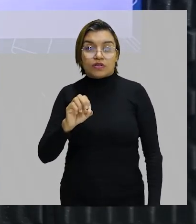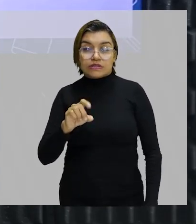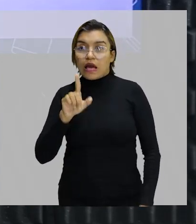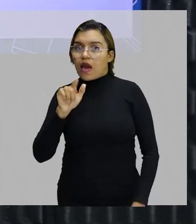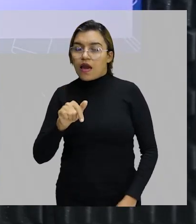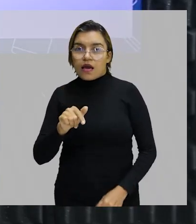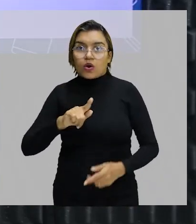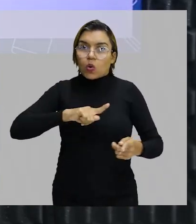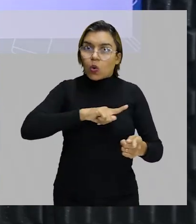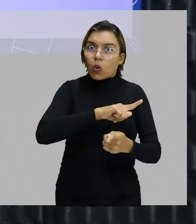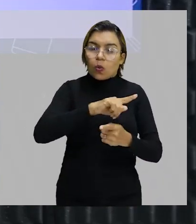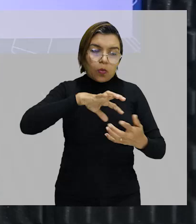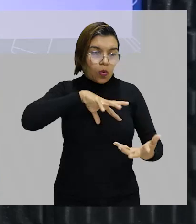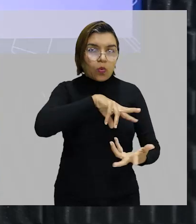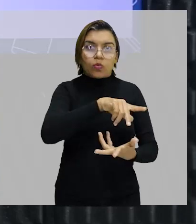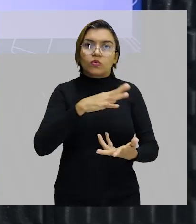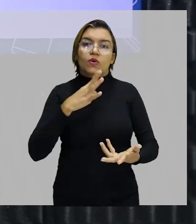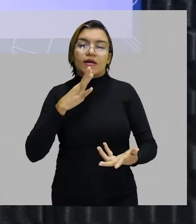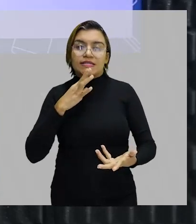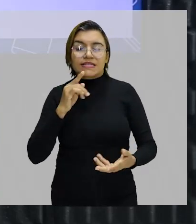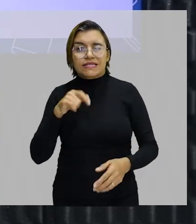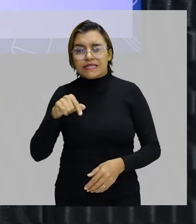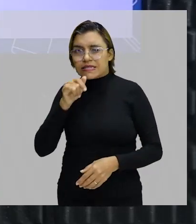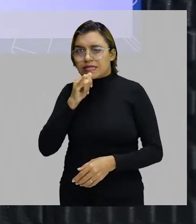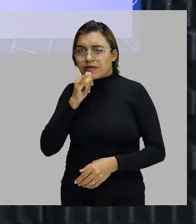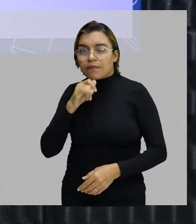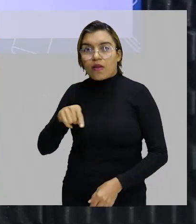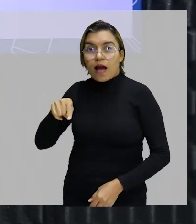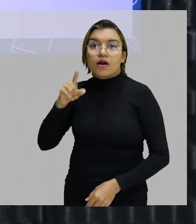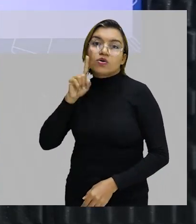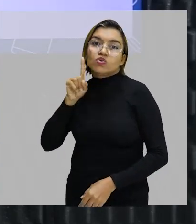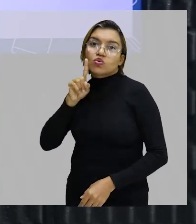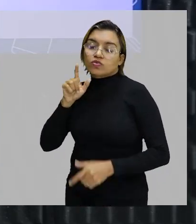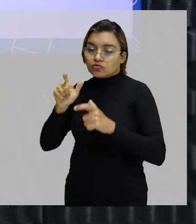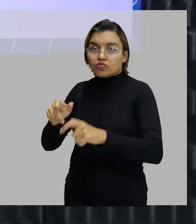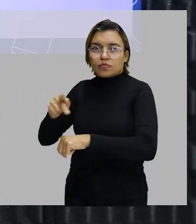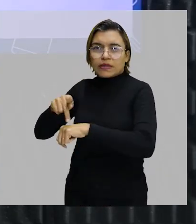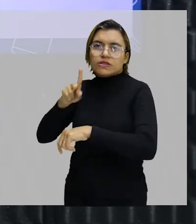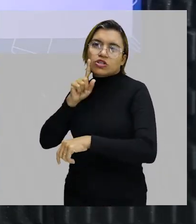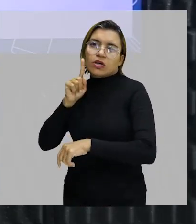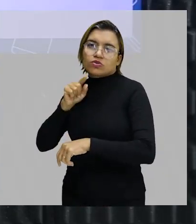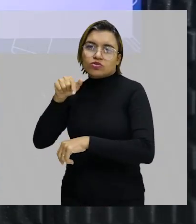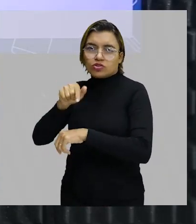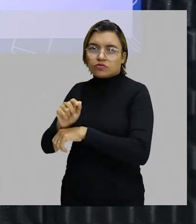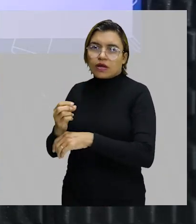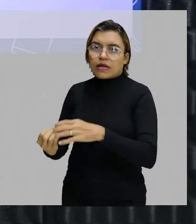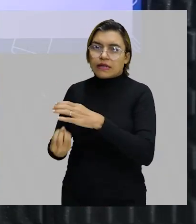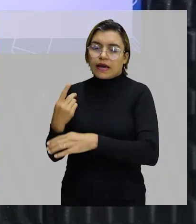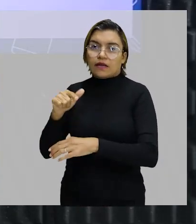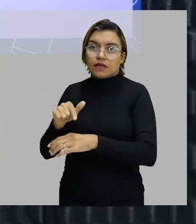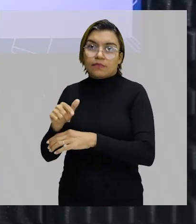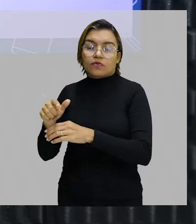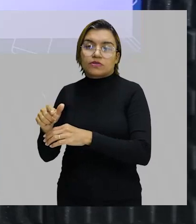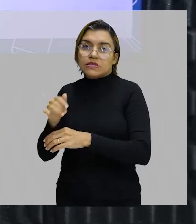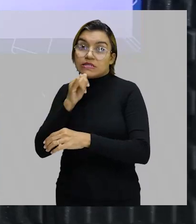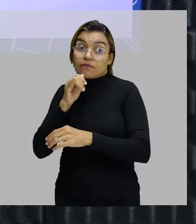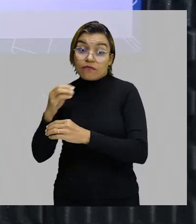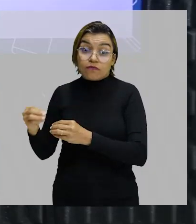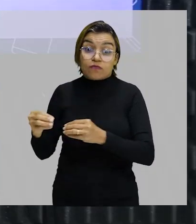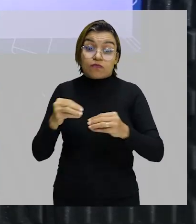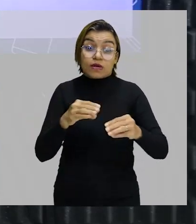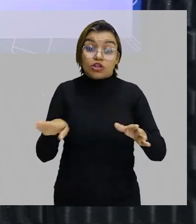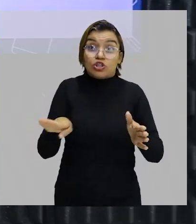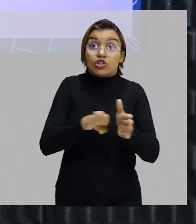Né? Então, ao mesmo tempo que ele sai nos Estados Unidos, ele vai passar aqui no Brasil. Vamos pegar numa escala nacional. Né? Quando sai, por exemplo, em São Paulo, no mesmo